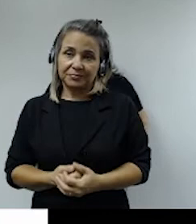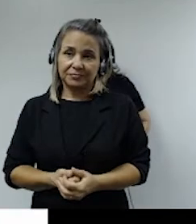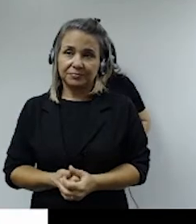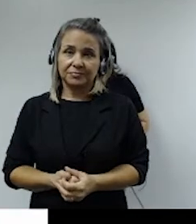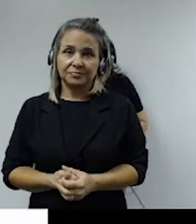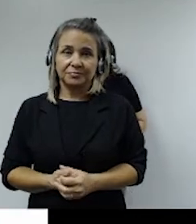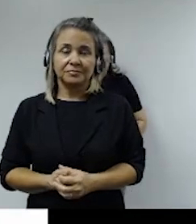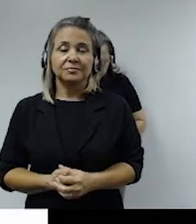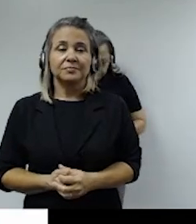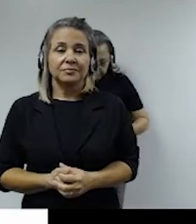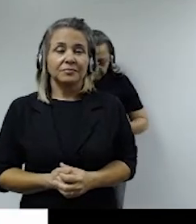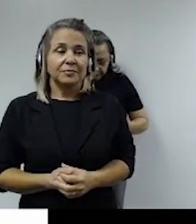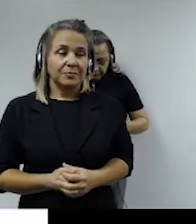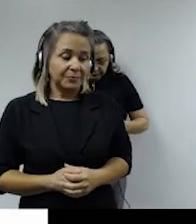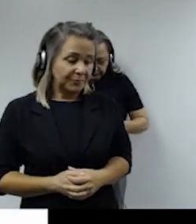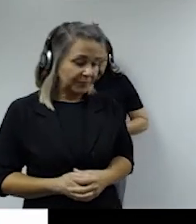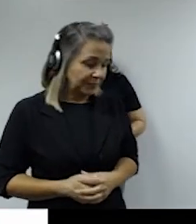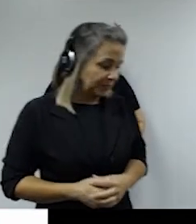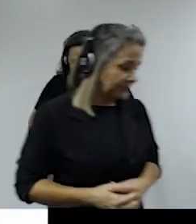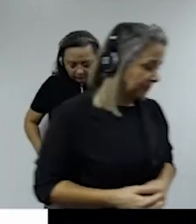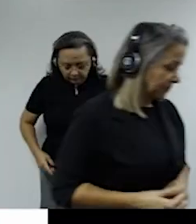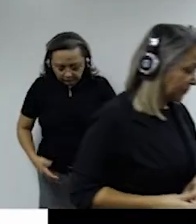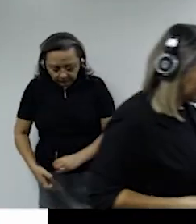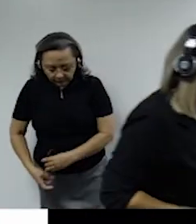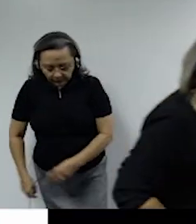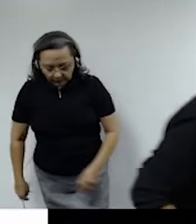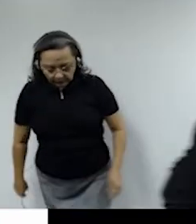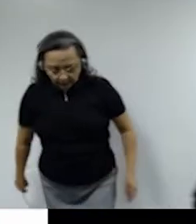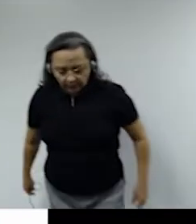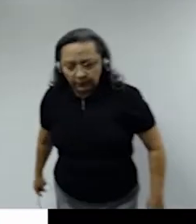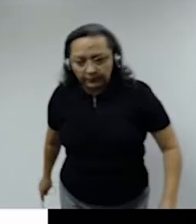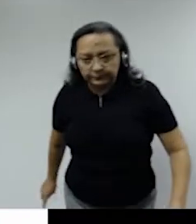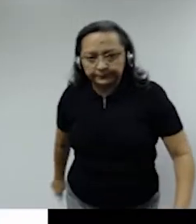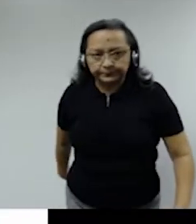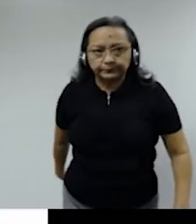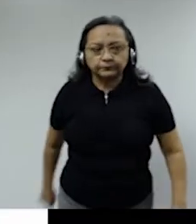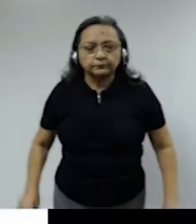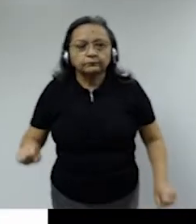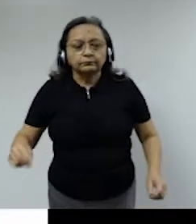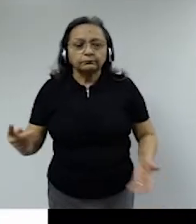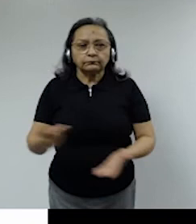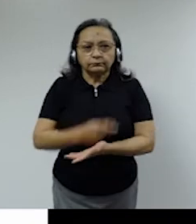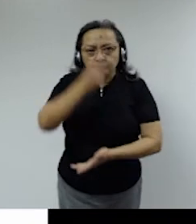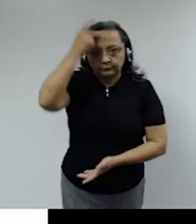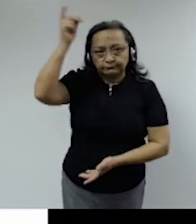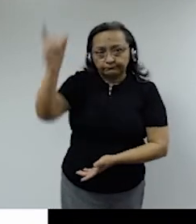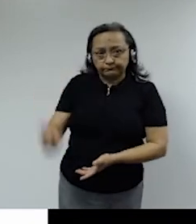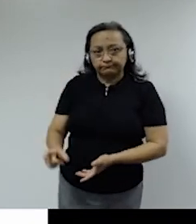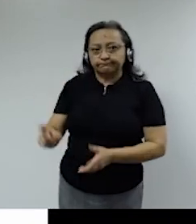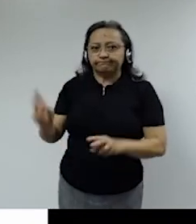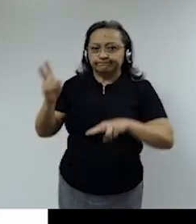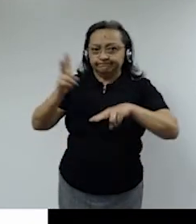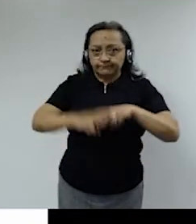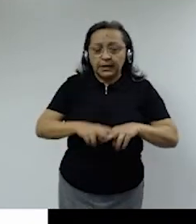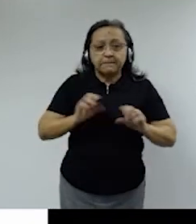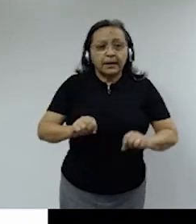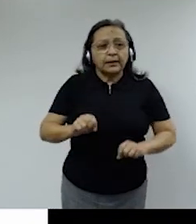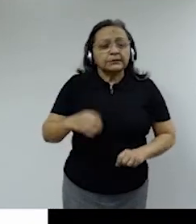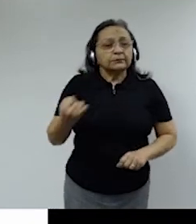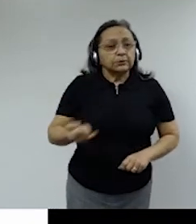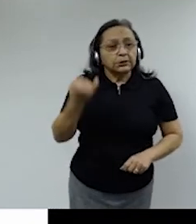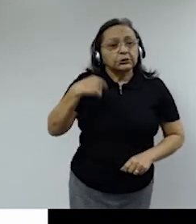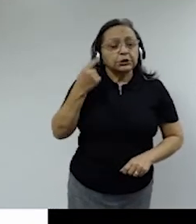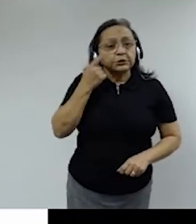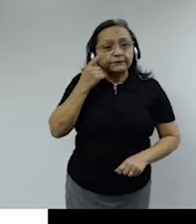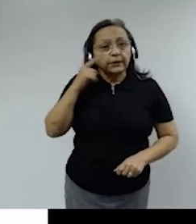em qualificar a atuação técnica dos magistrados para a oitiva da pessoa custodiada. Então, isso pode ser algumas explicações, mas é interessante a gente ver que teve realmente